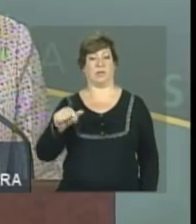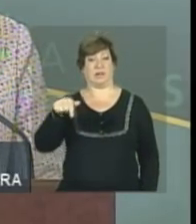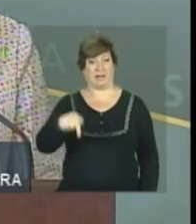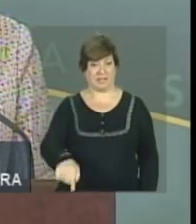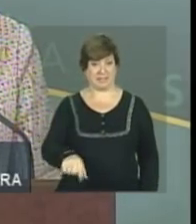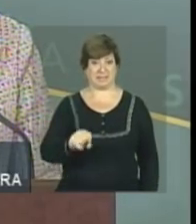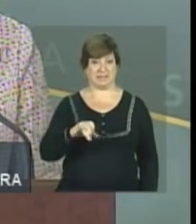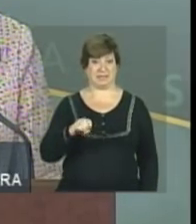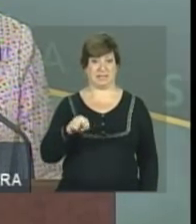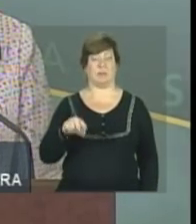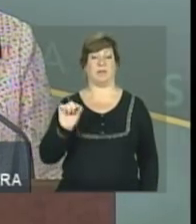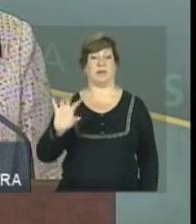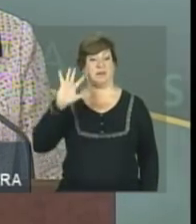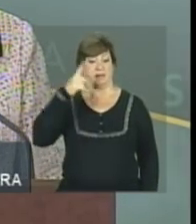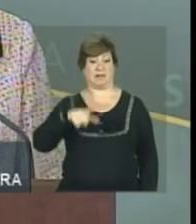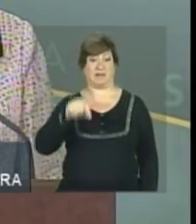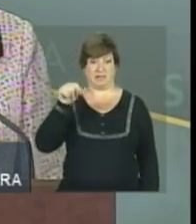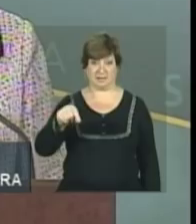as decisões